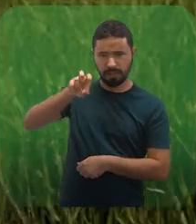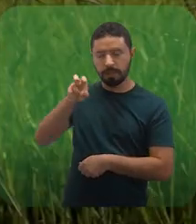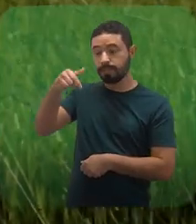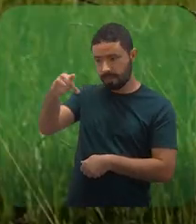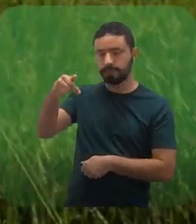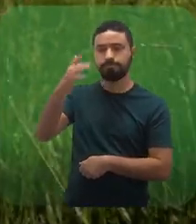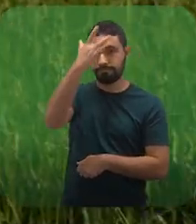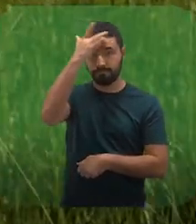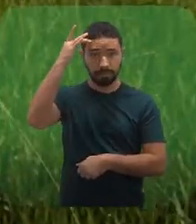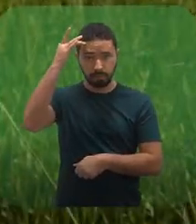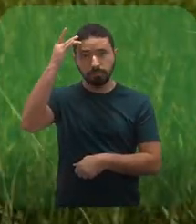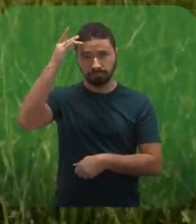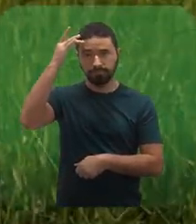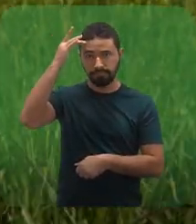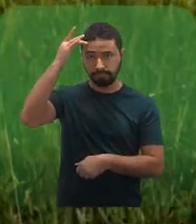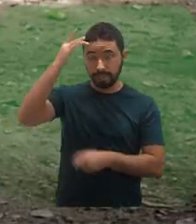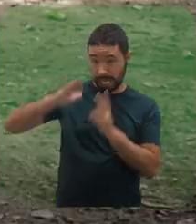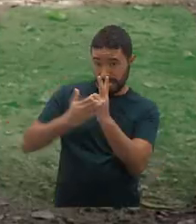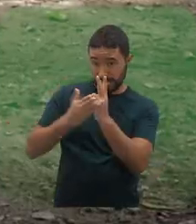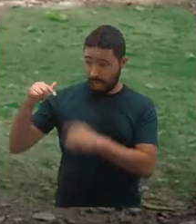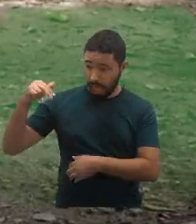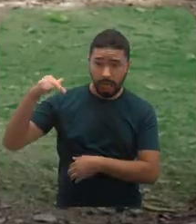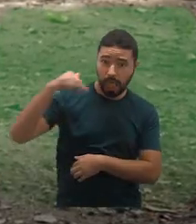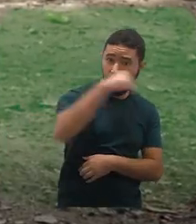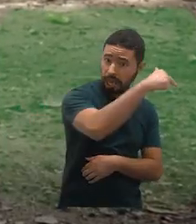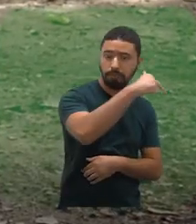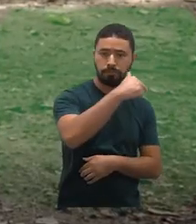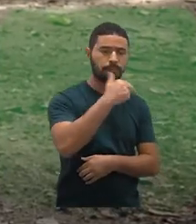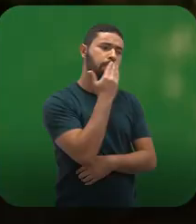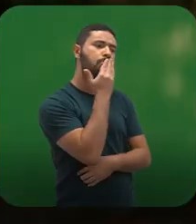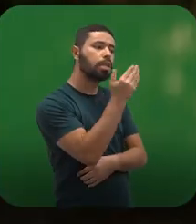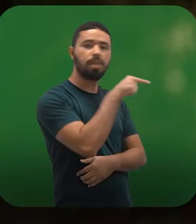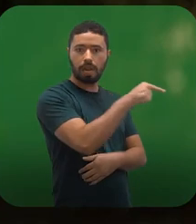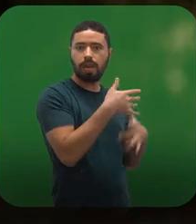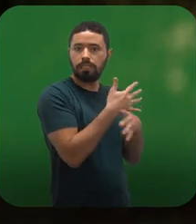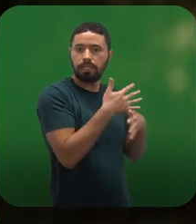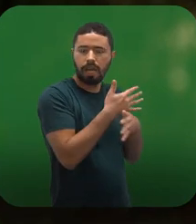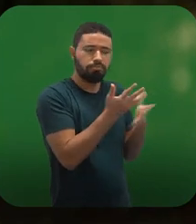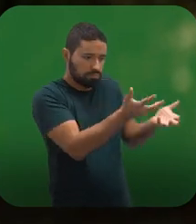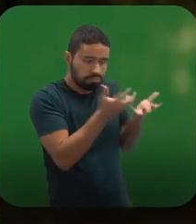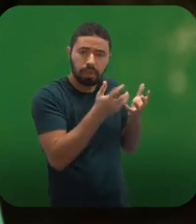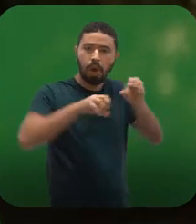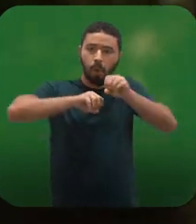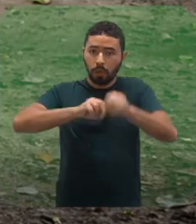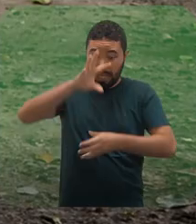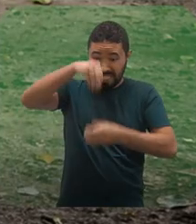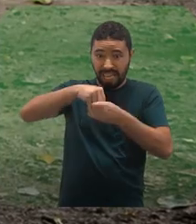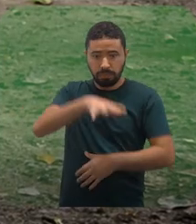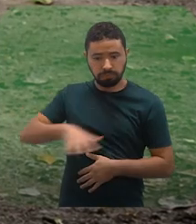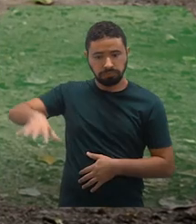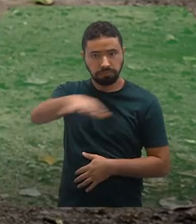para pedir ou em busca de uma educação para dentro do território. Então hoje, graças à